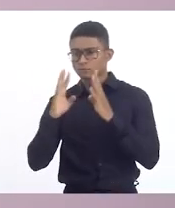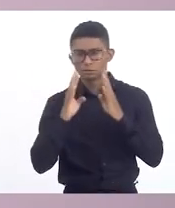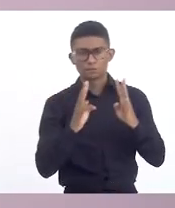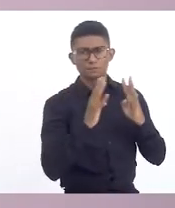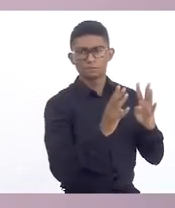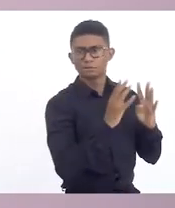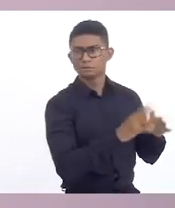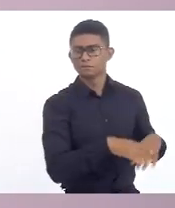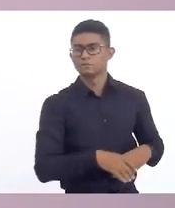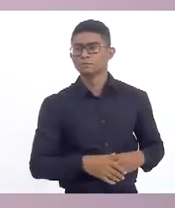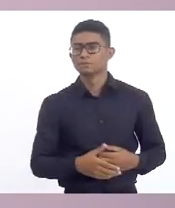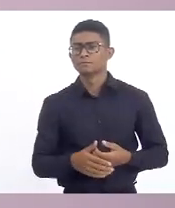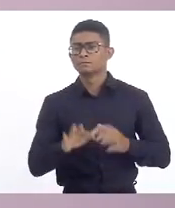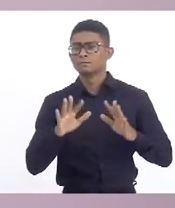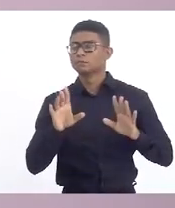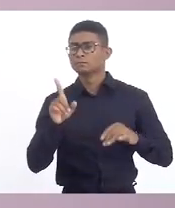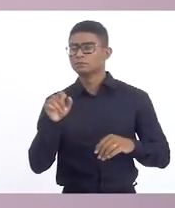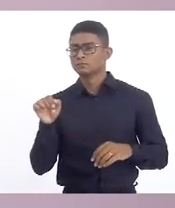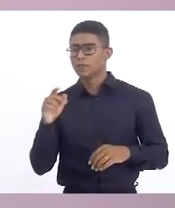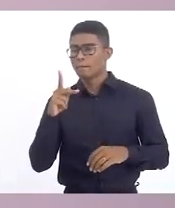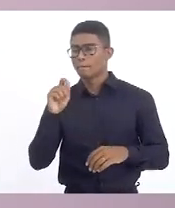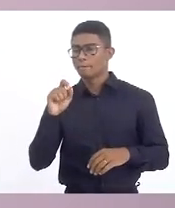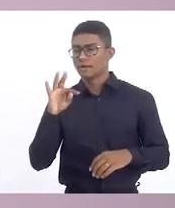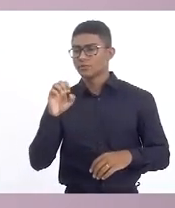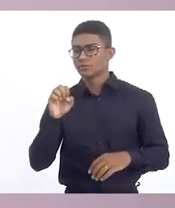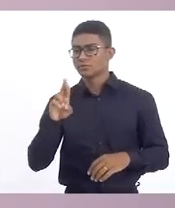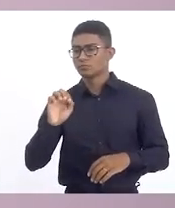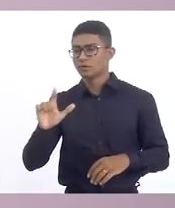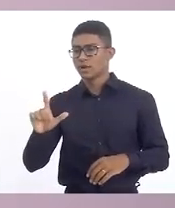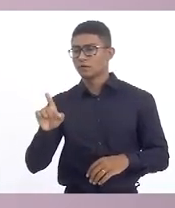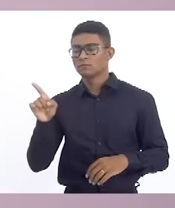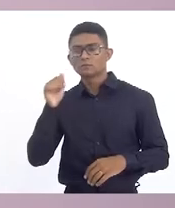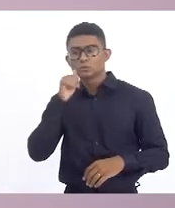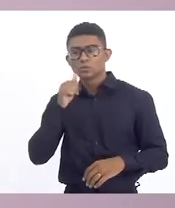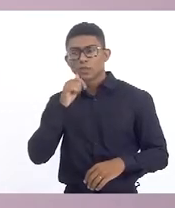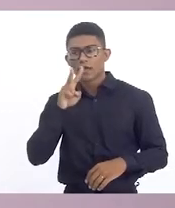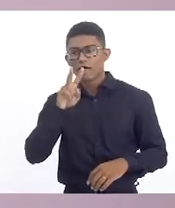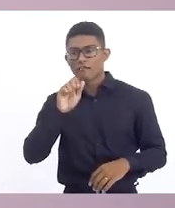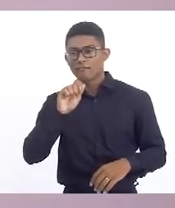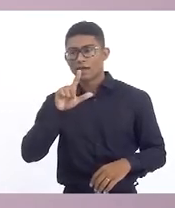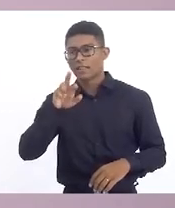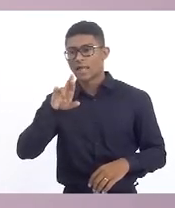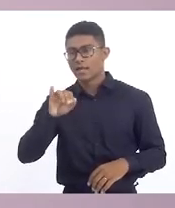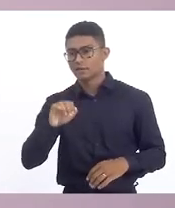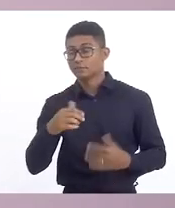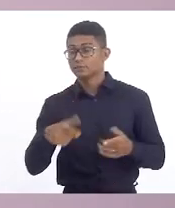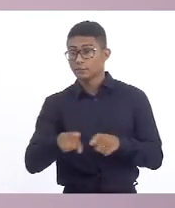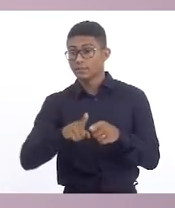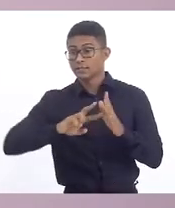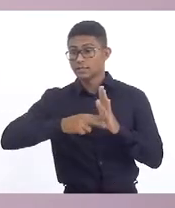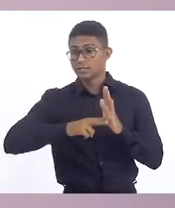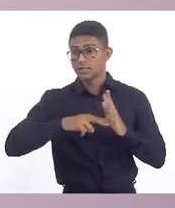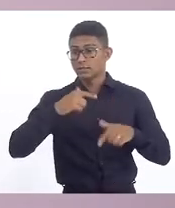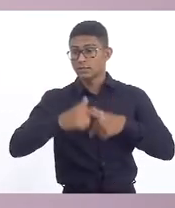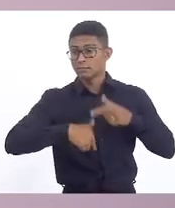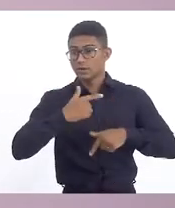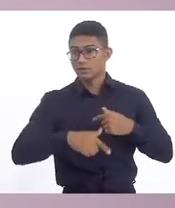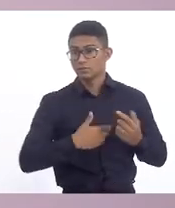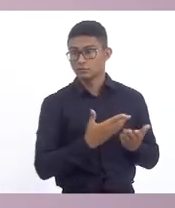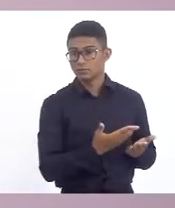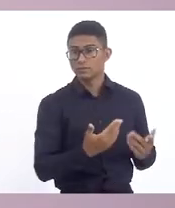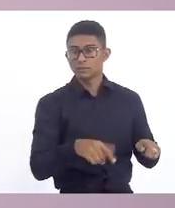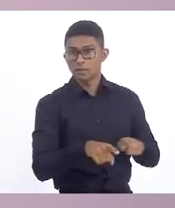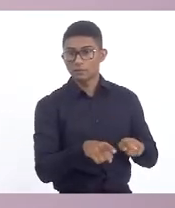Agora vai falar a Pastoral do Meio Ambiente, que é a Valéria. Ainda tem os sindicatos dos trabalhadores da CEDAE também. Que